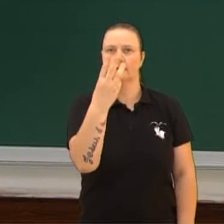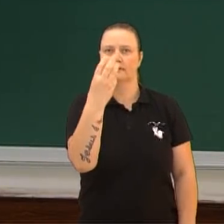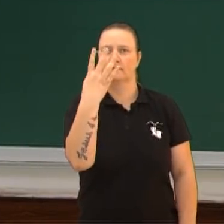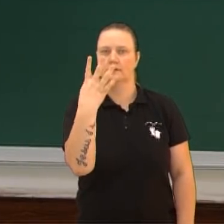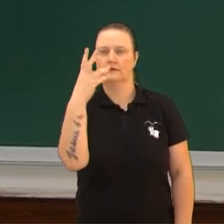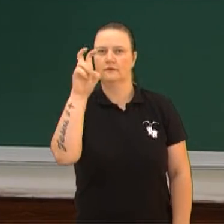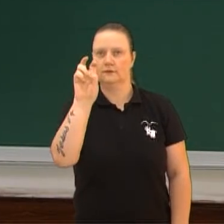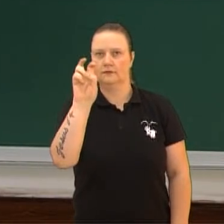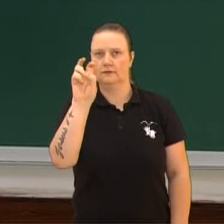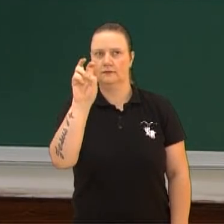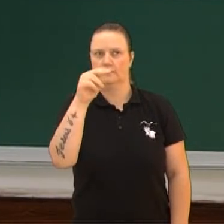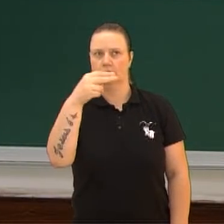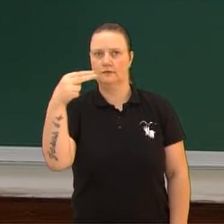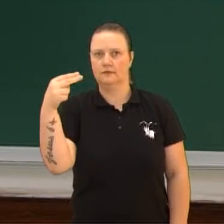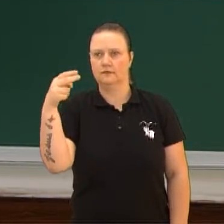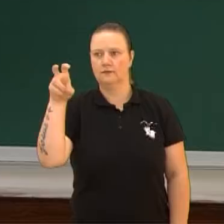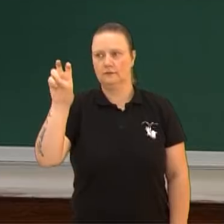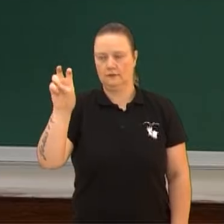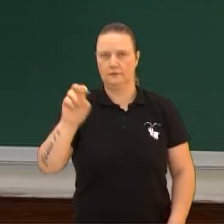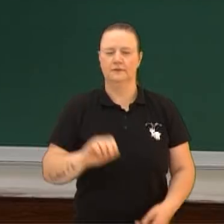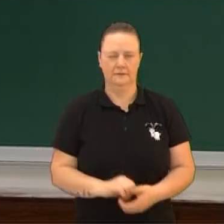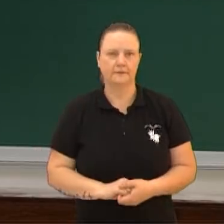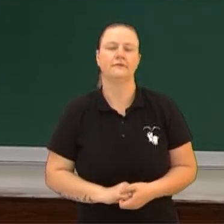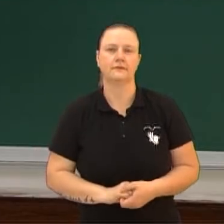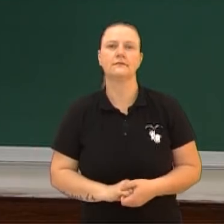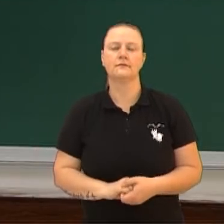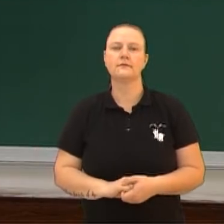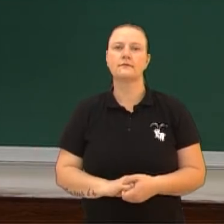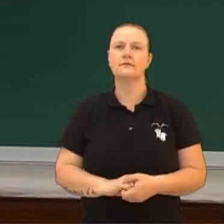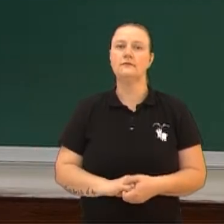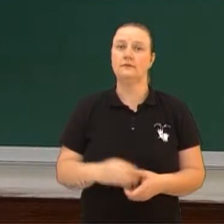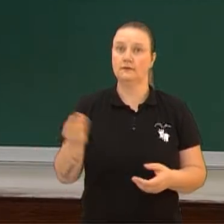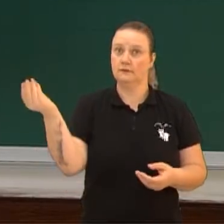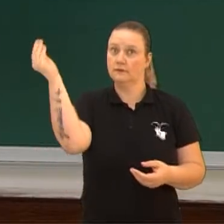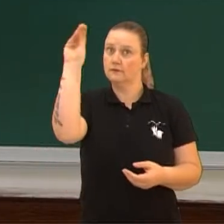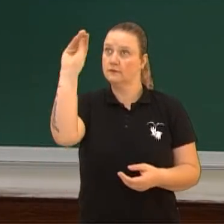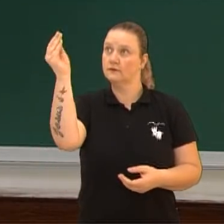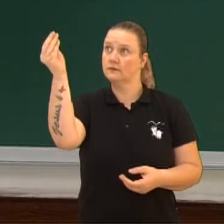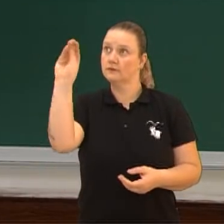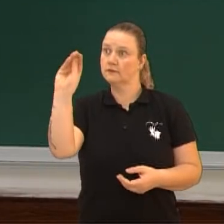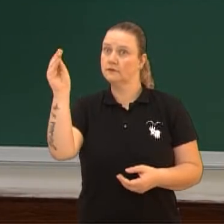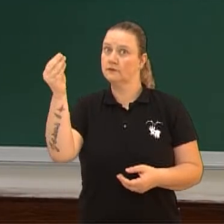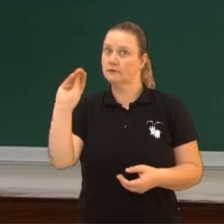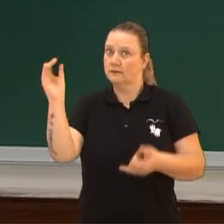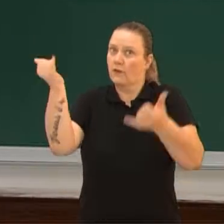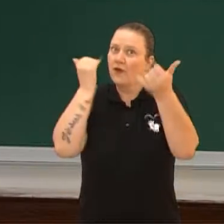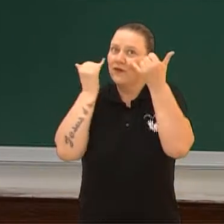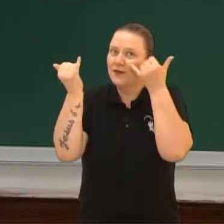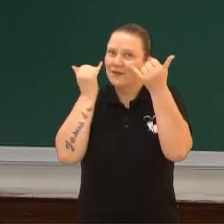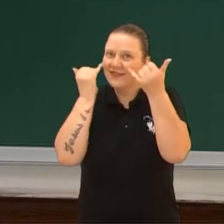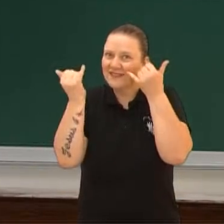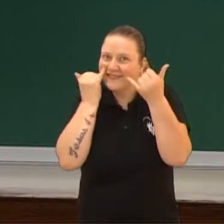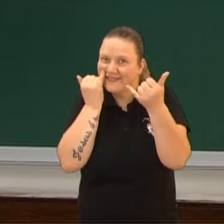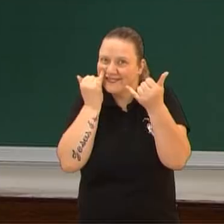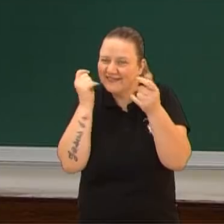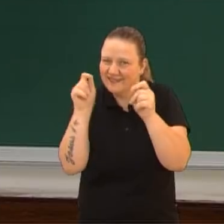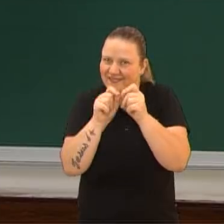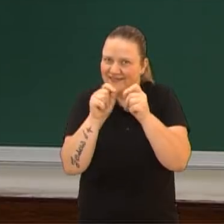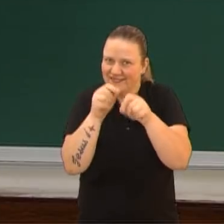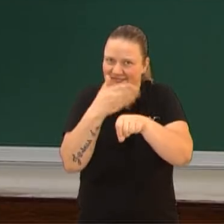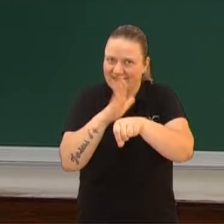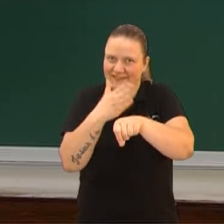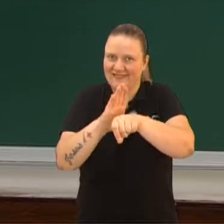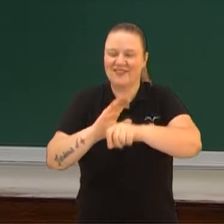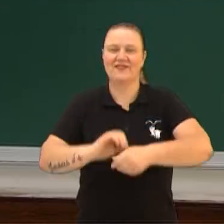3, 4, 5. Então, eu tenho lá 5 metros. Tá registrando a tabela aí? Olha, tô de olho, hein? Registra essa tabelinha.